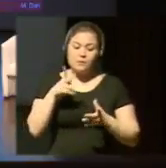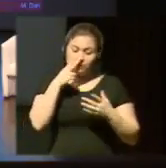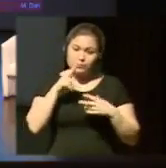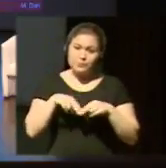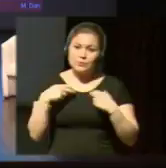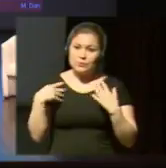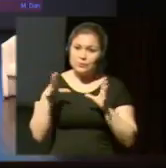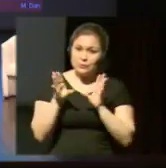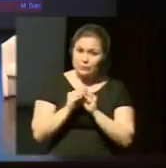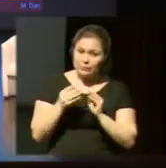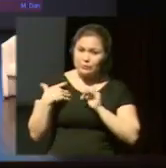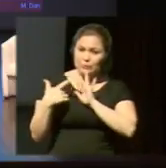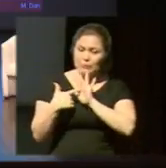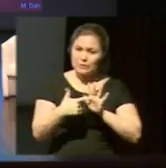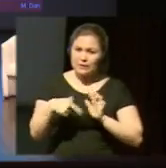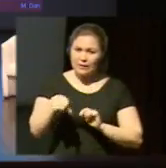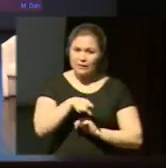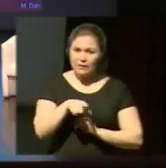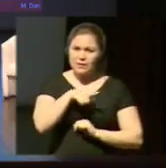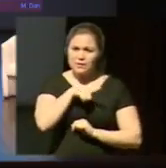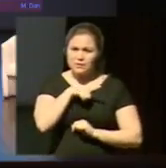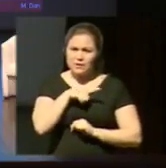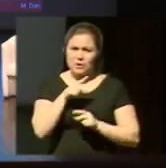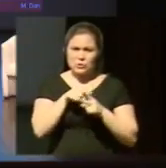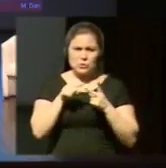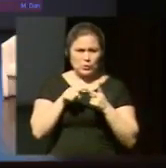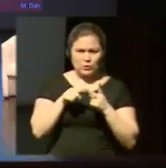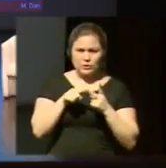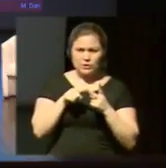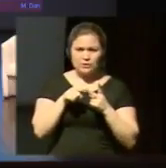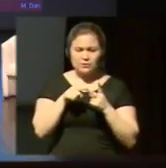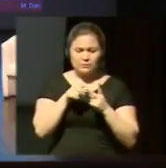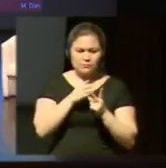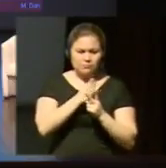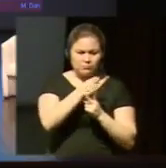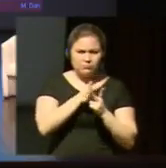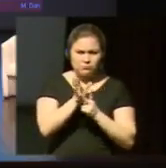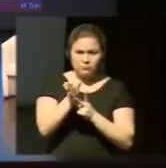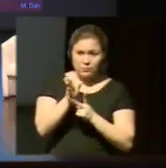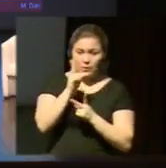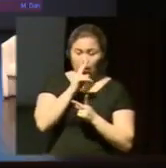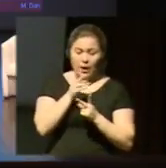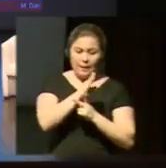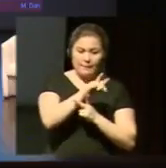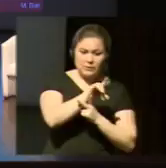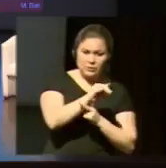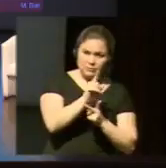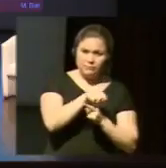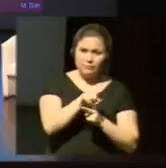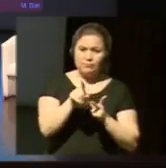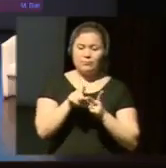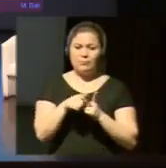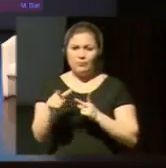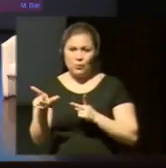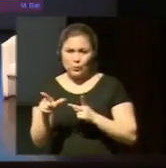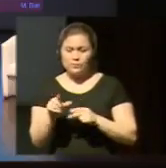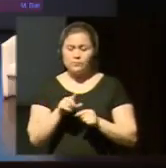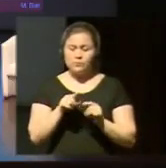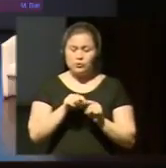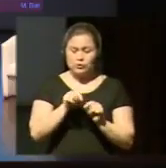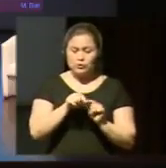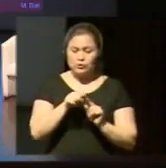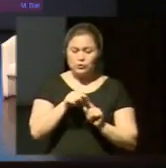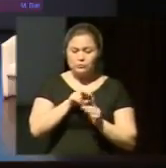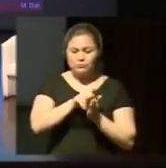Resumindo então, gostaria de mostrar aqui que nós temos esses dois desdobramentos, a mediatização por um lado, com elevado